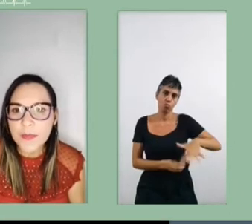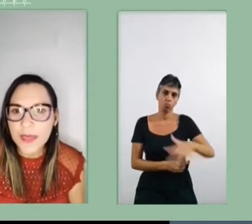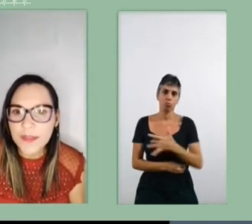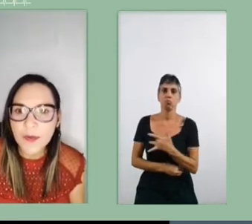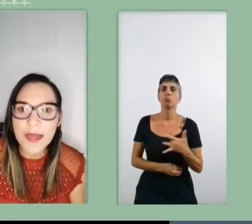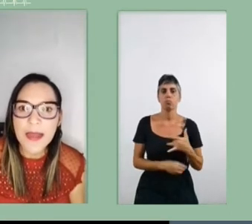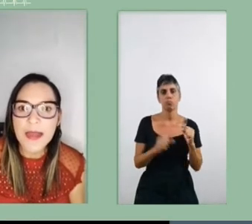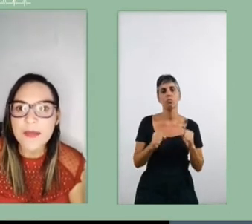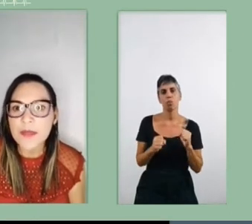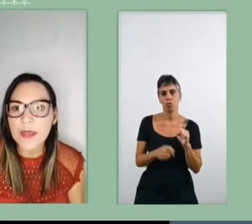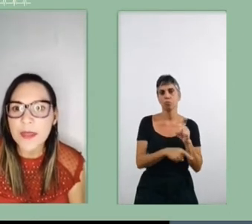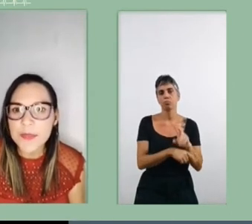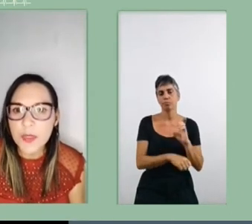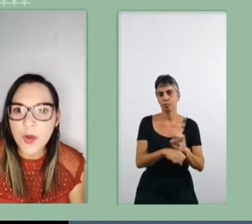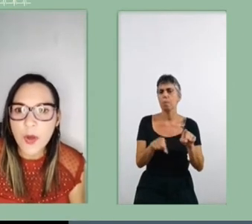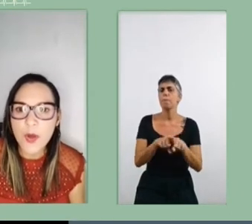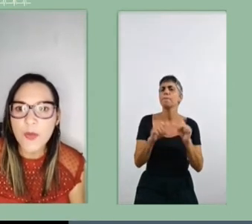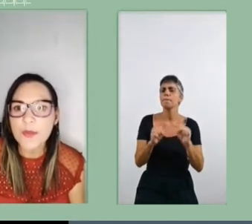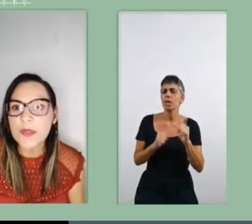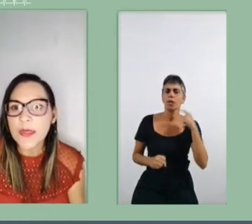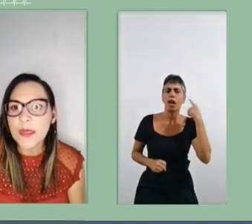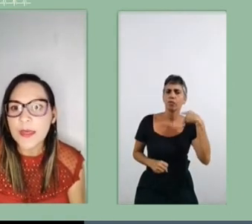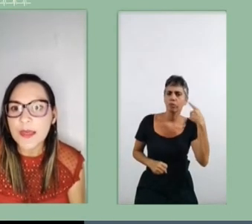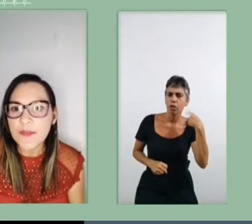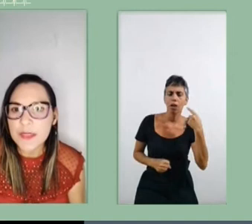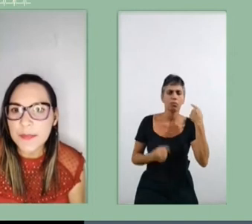Comporta também advogados, né? Psicólogos,